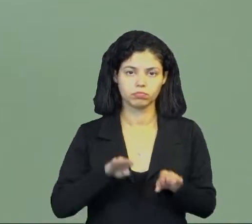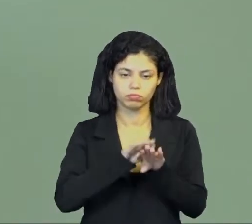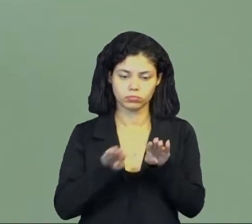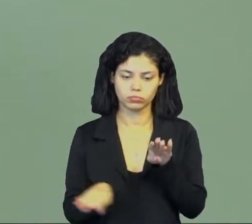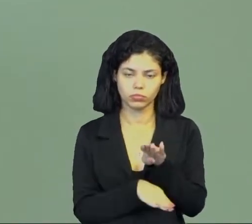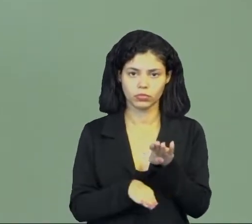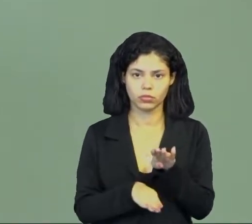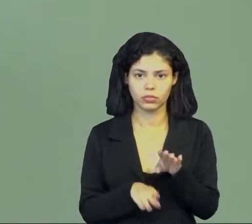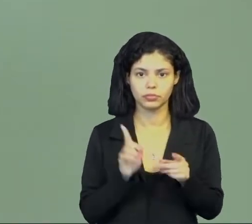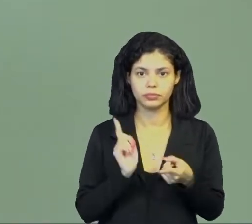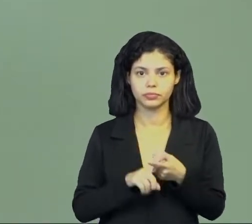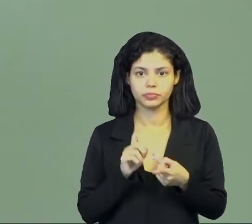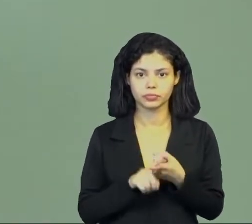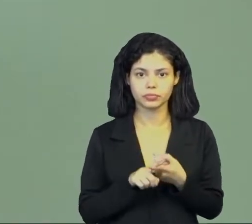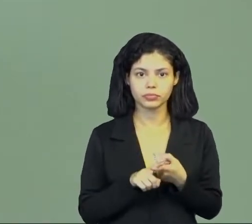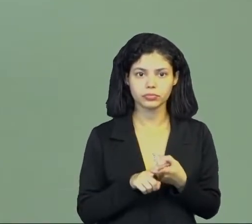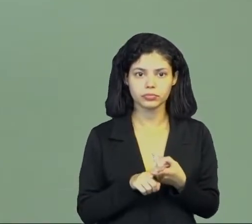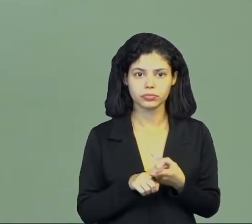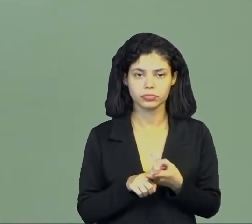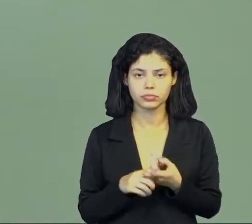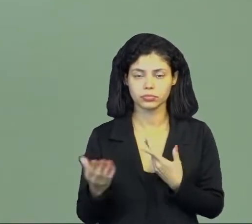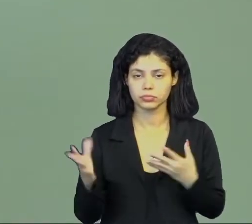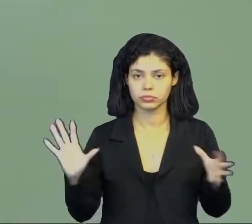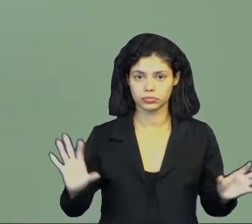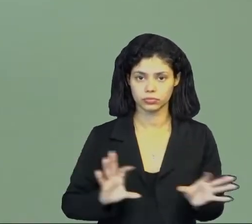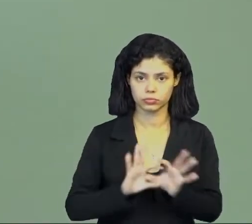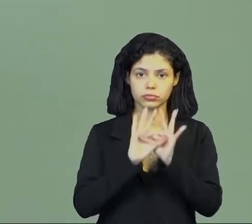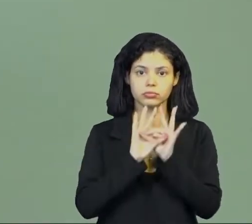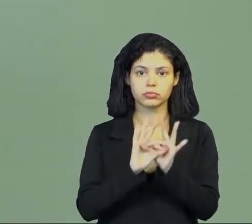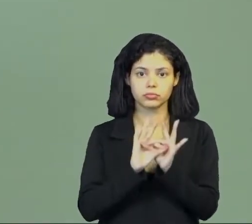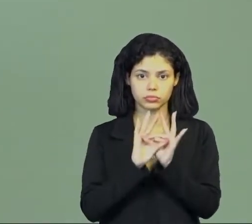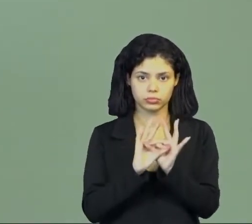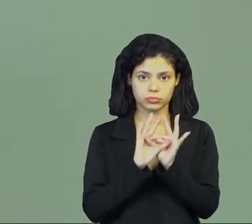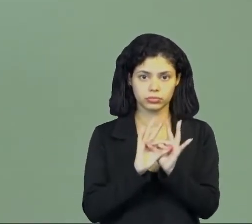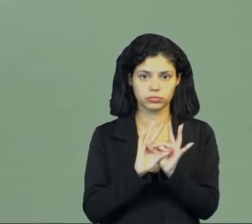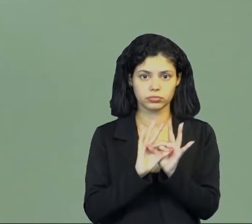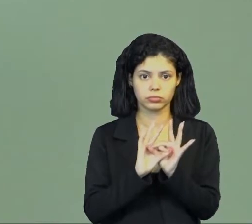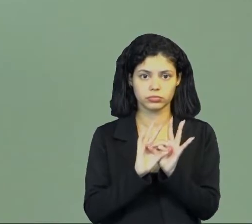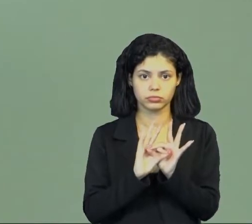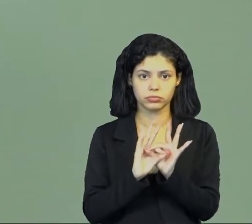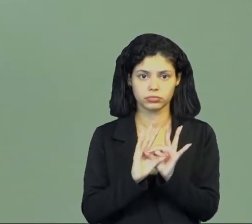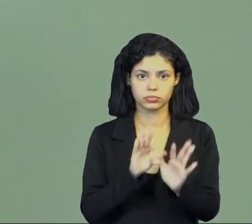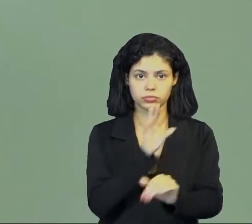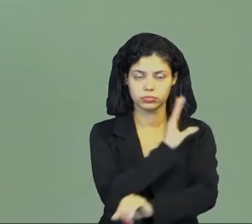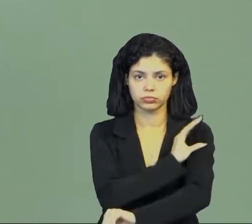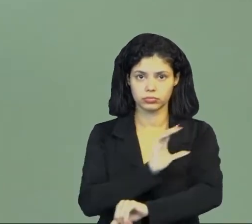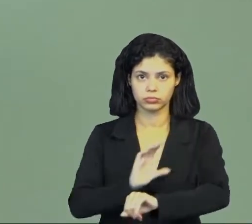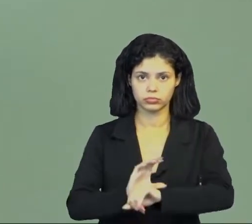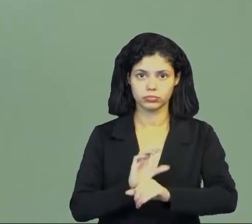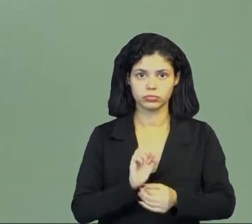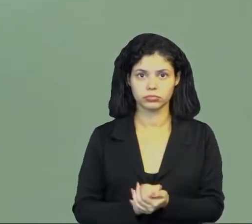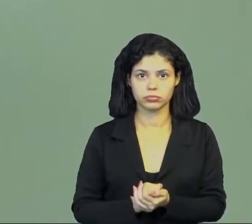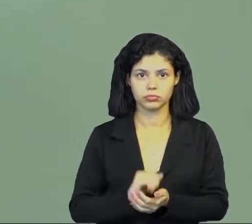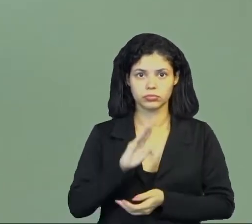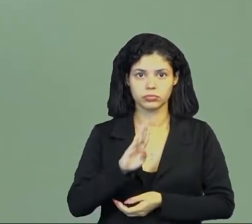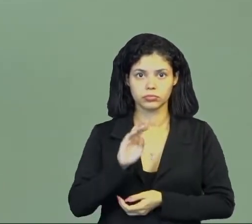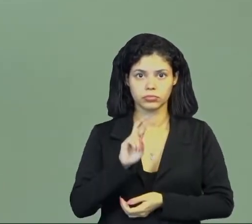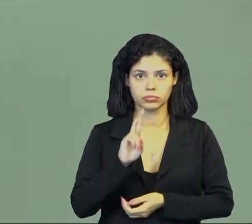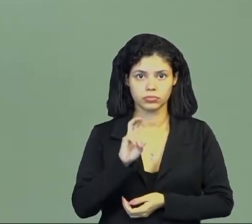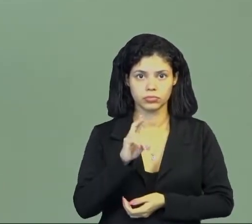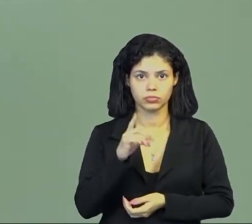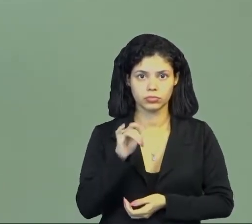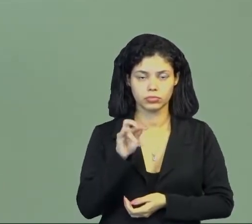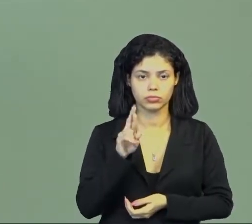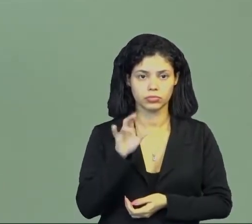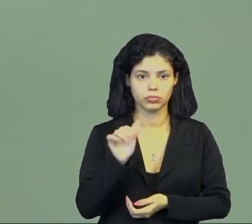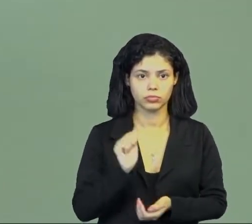inferior, porque ele é associado a uma cultura de bruxaria. Então